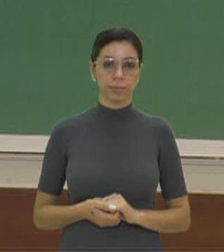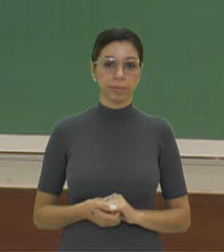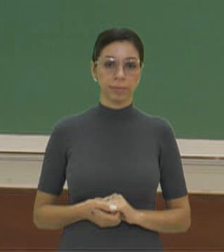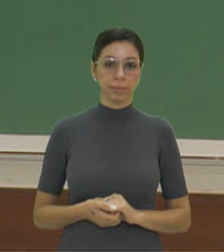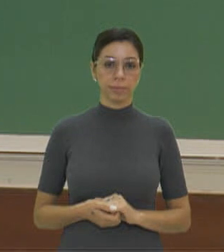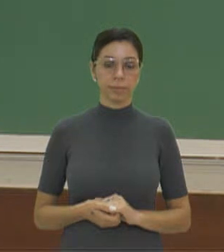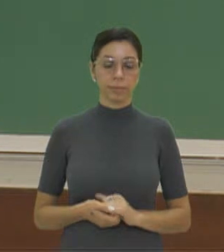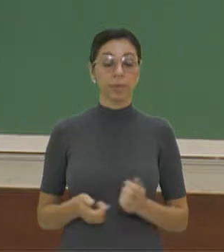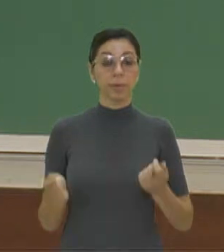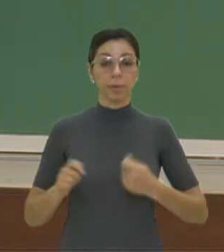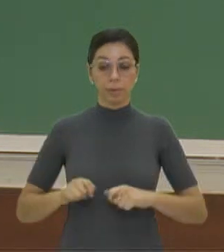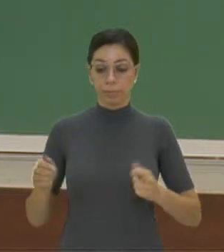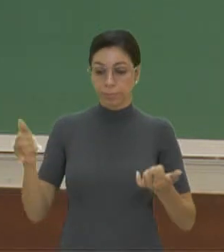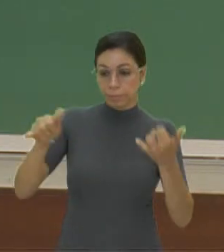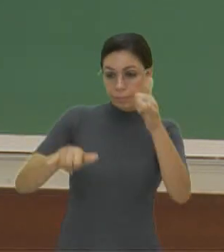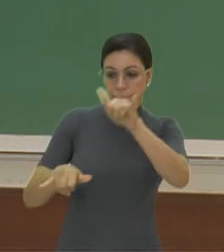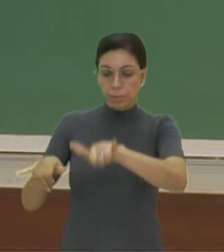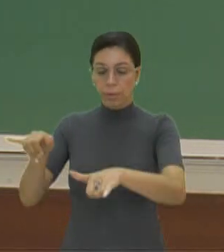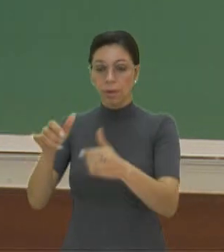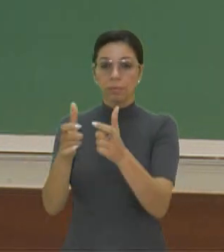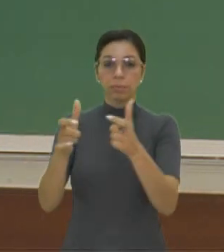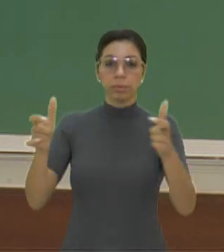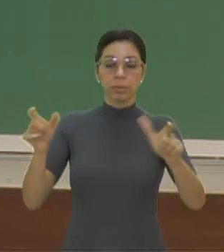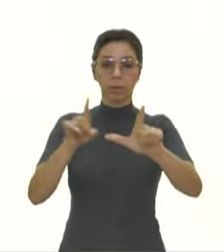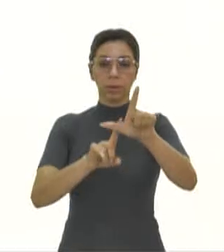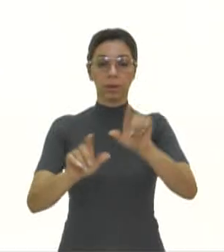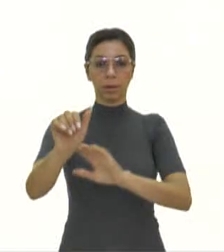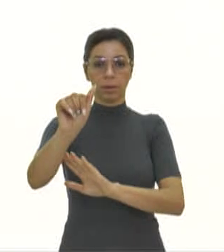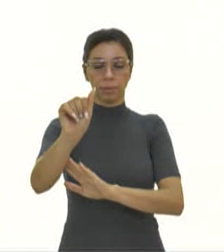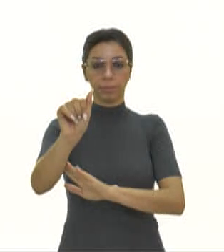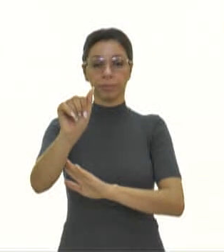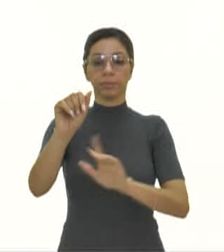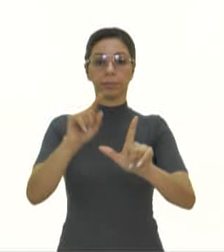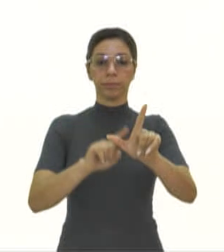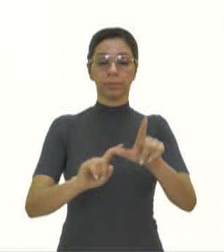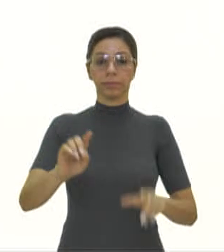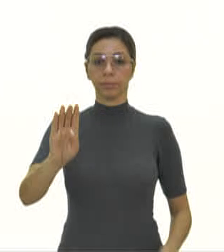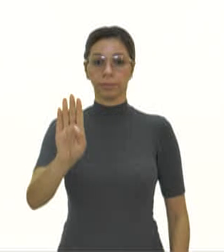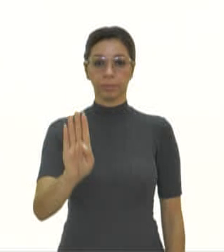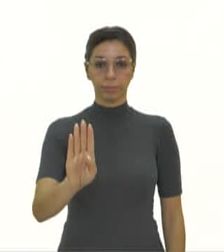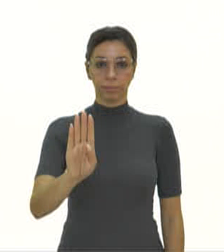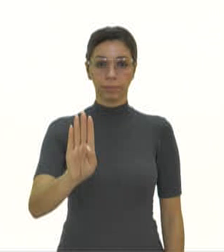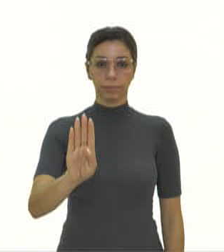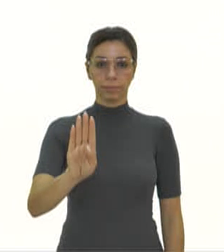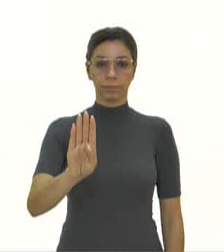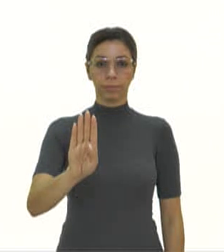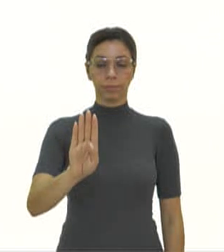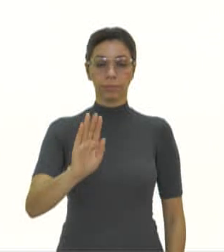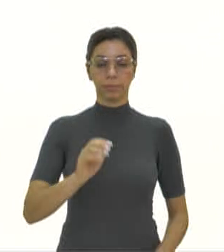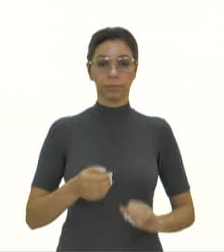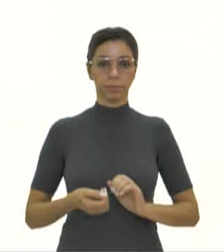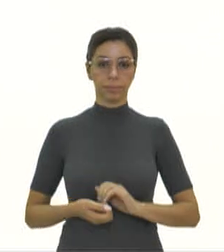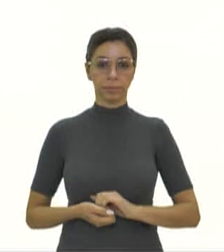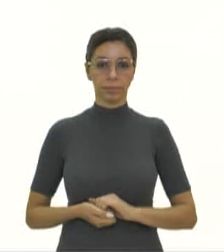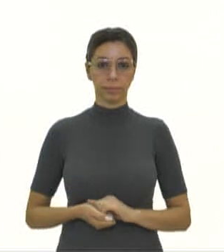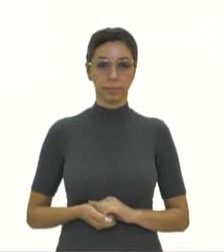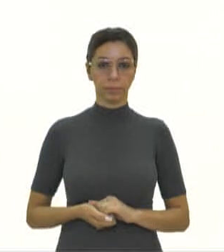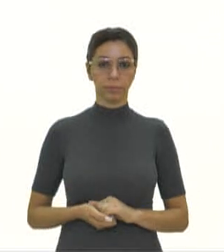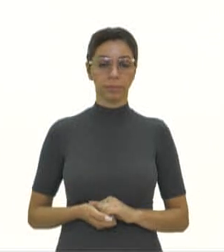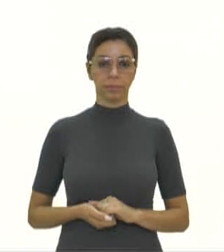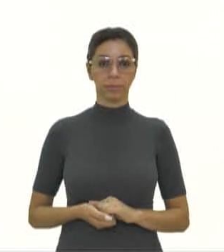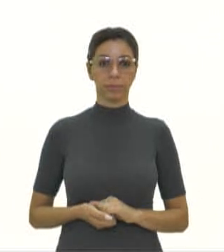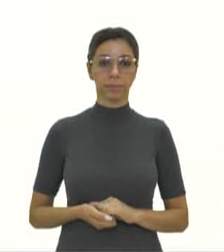para a química. Isso está na nossa alternativa A. Alternativa B. Chemistry was that had just been